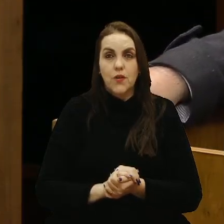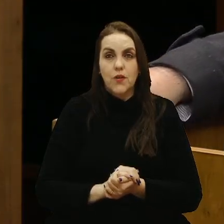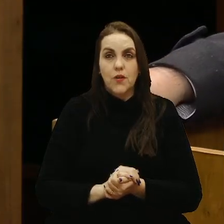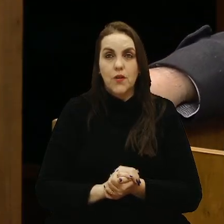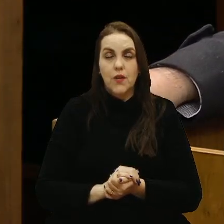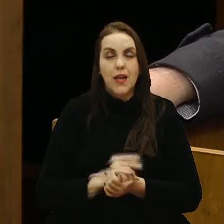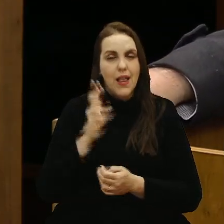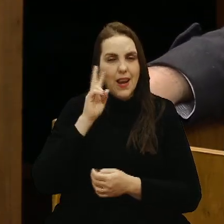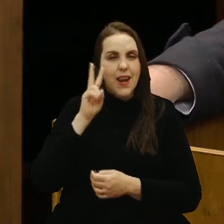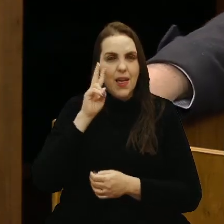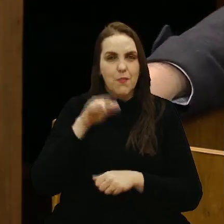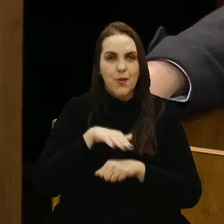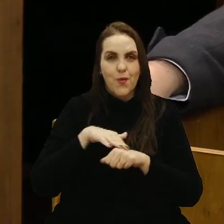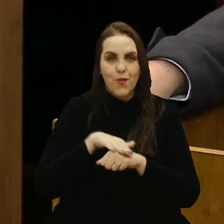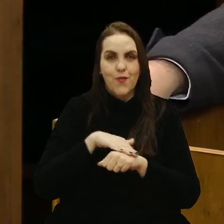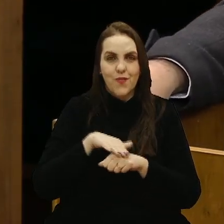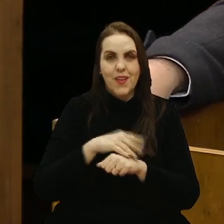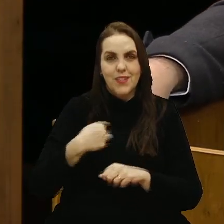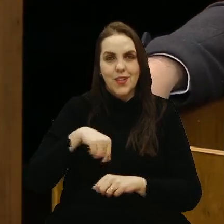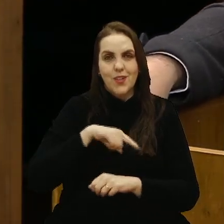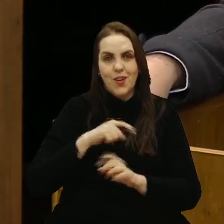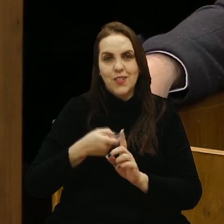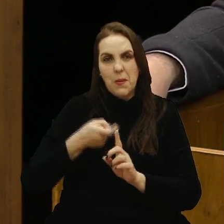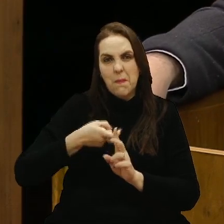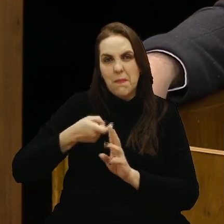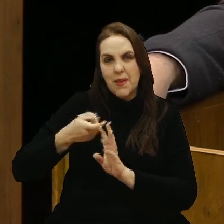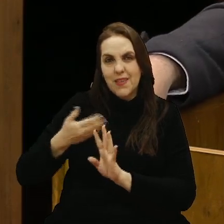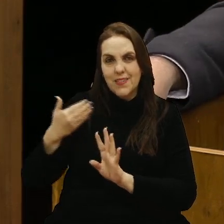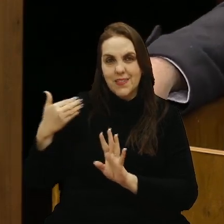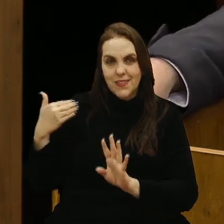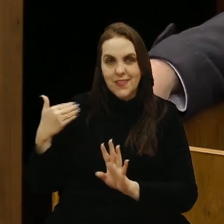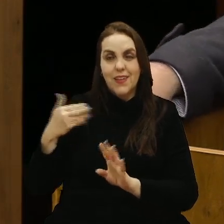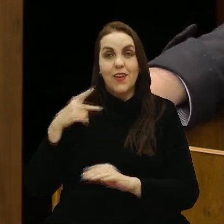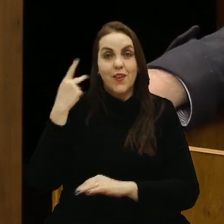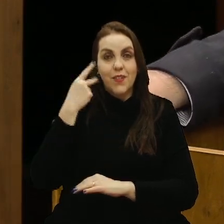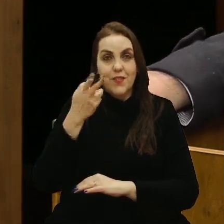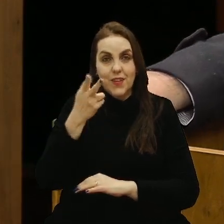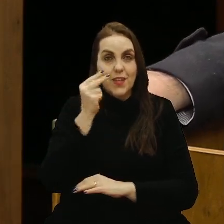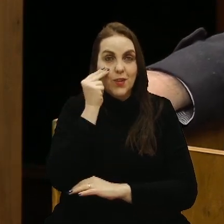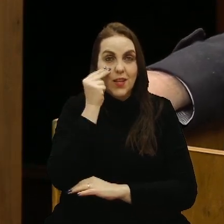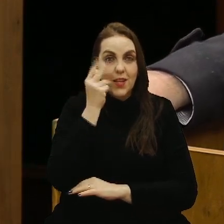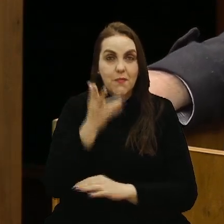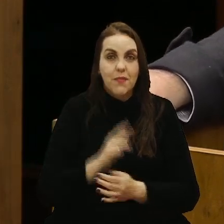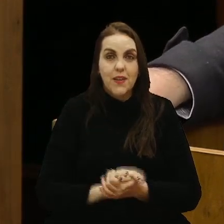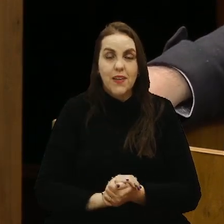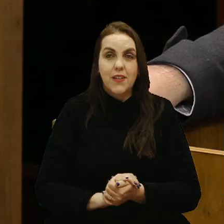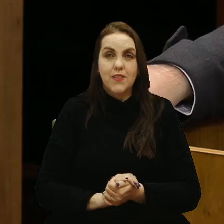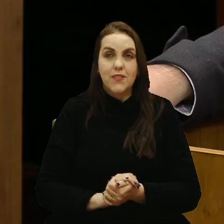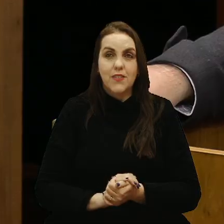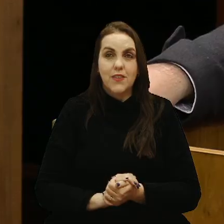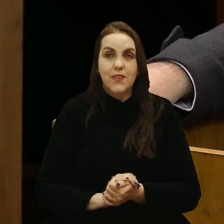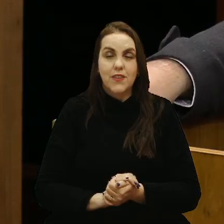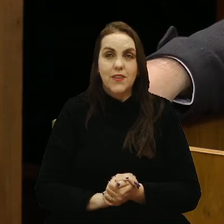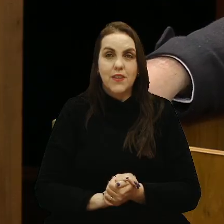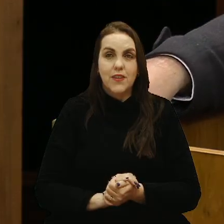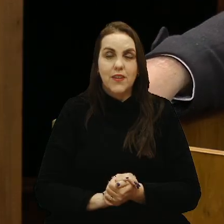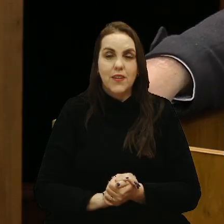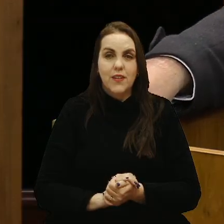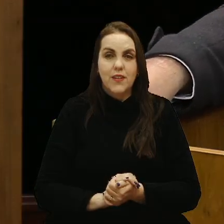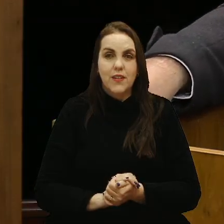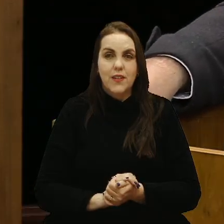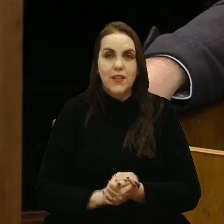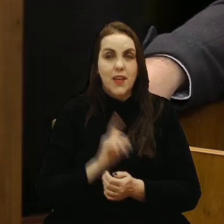que nós tivemos aqui há alguns meses atrás, e o vereador Cláudio Libardi, que foi um